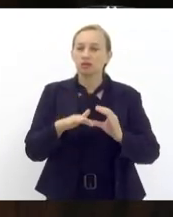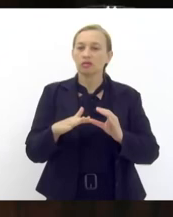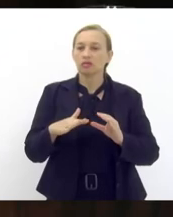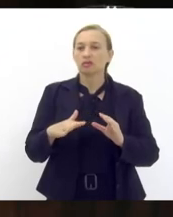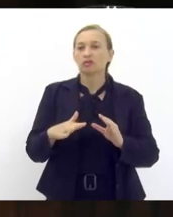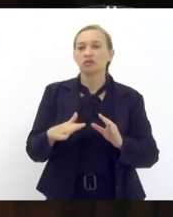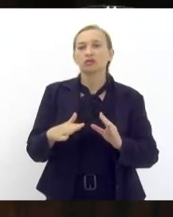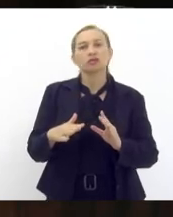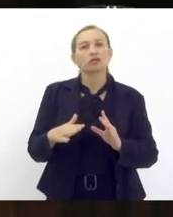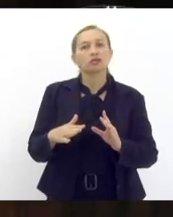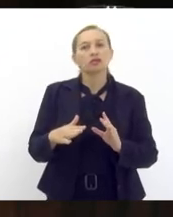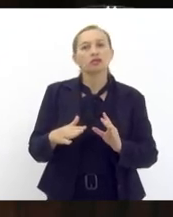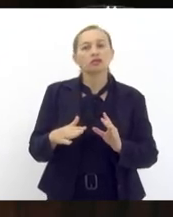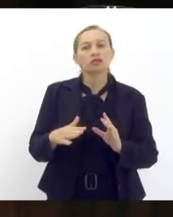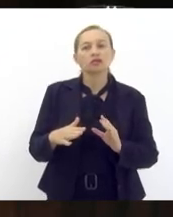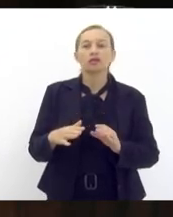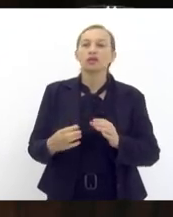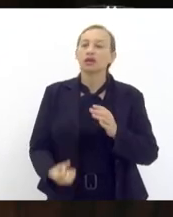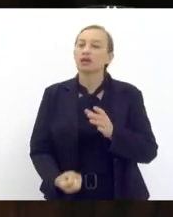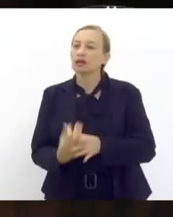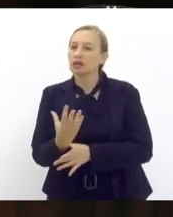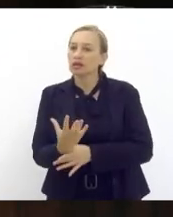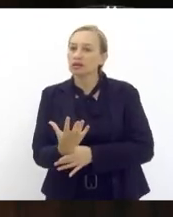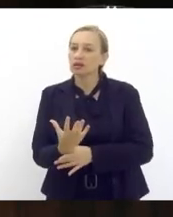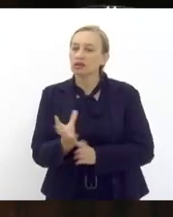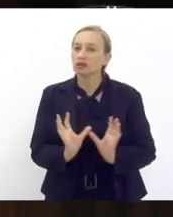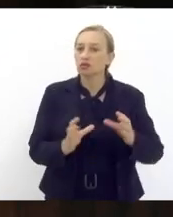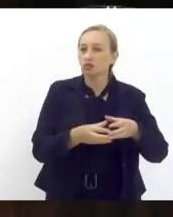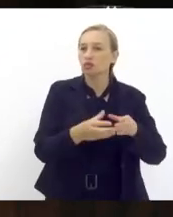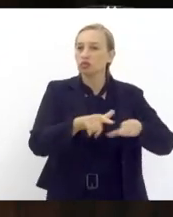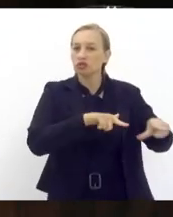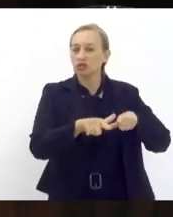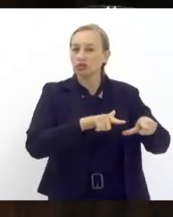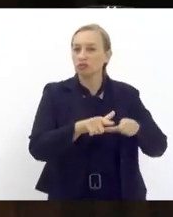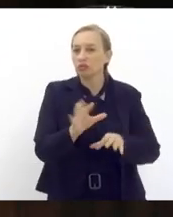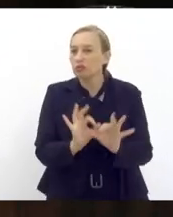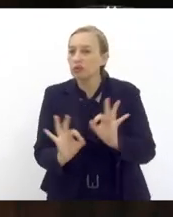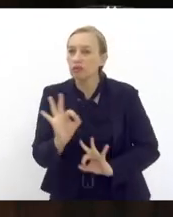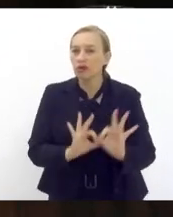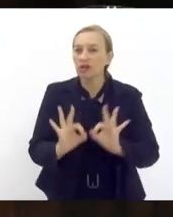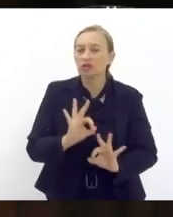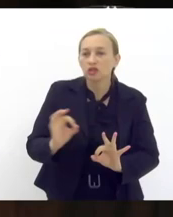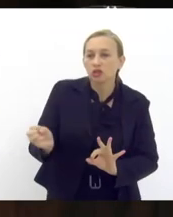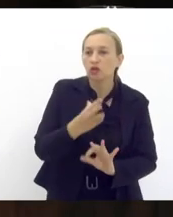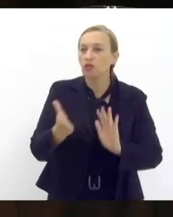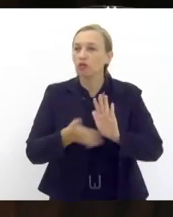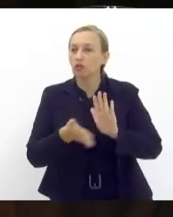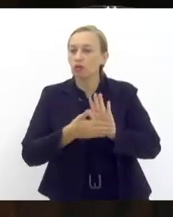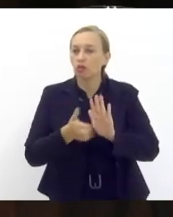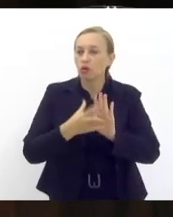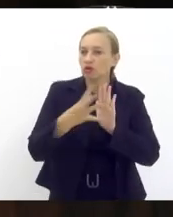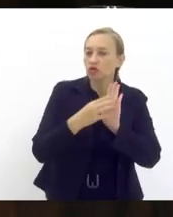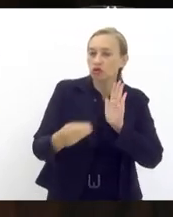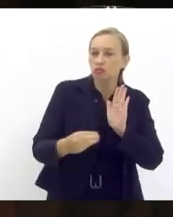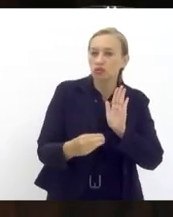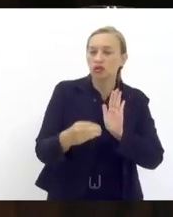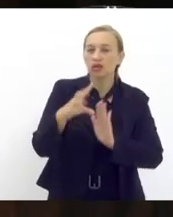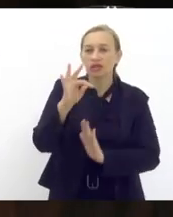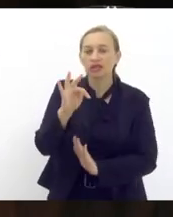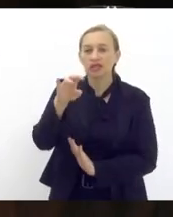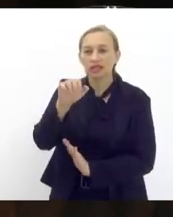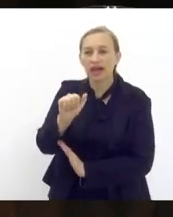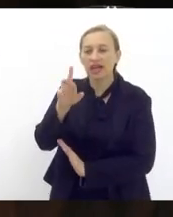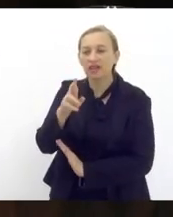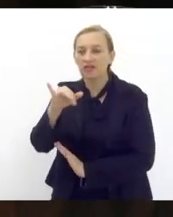mensagem dispondo sobre a instalação de grupo de trabalho para a elaboração de nova proposta de modelo tarifário para